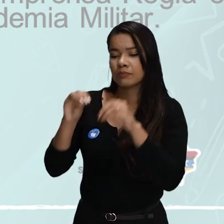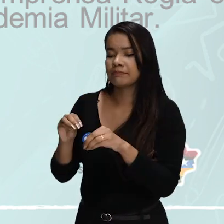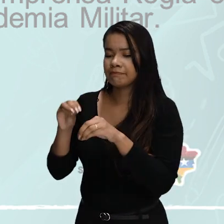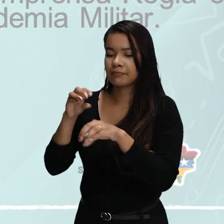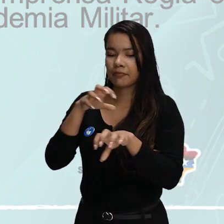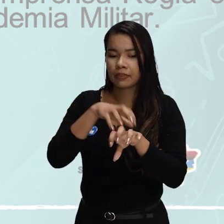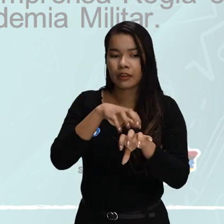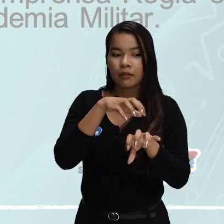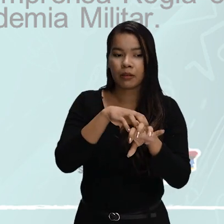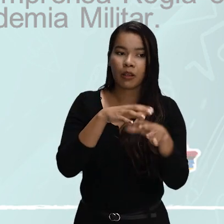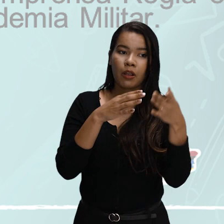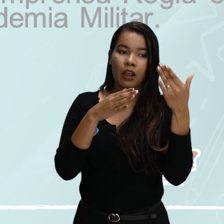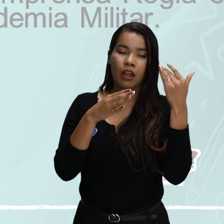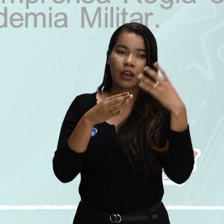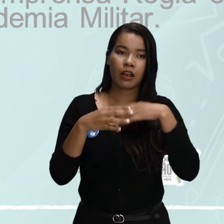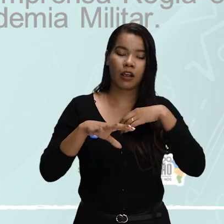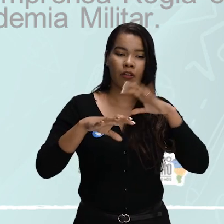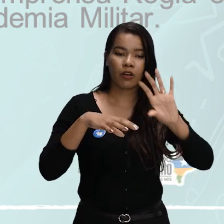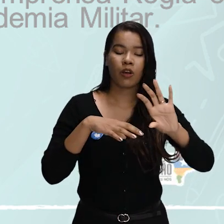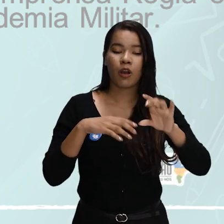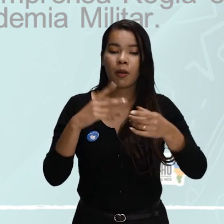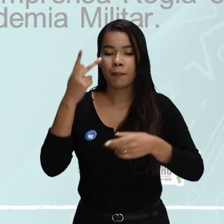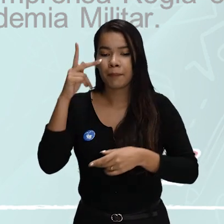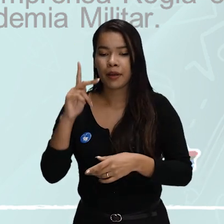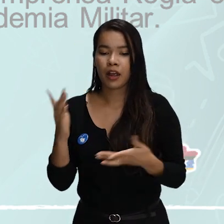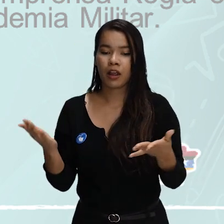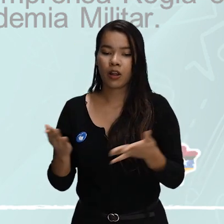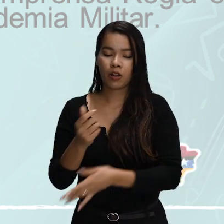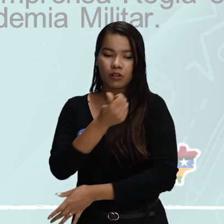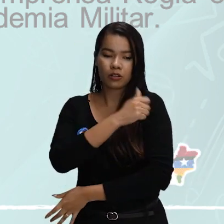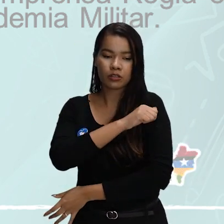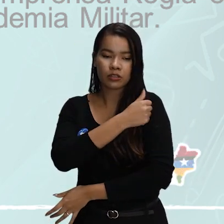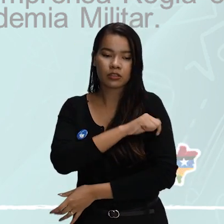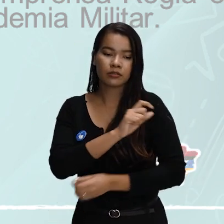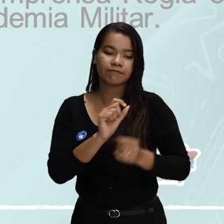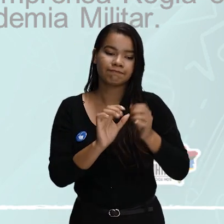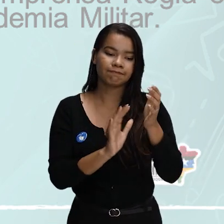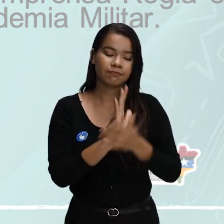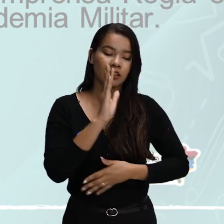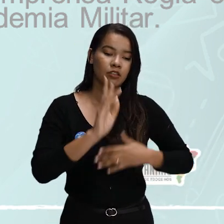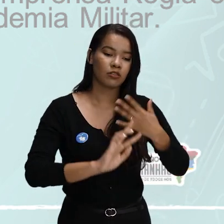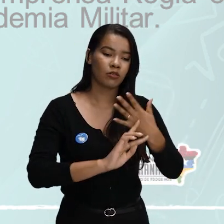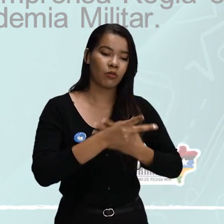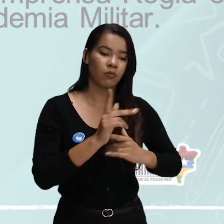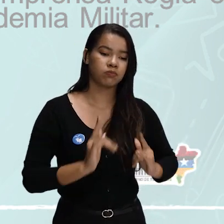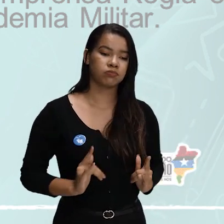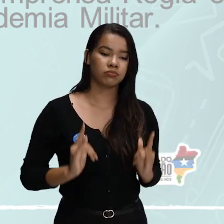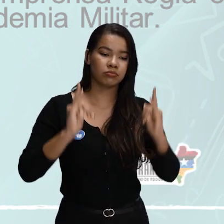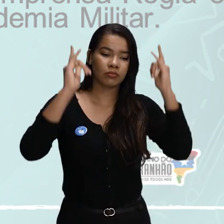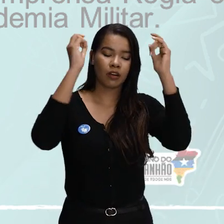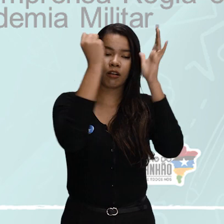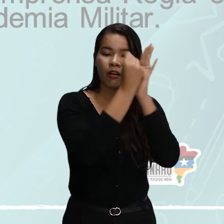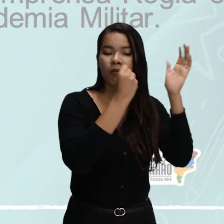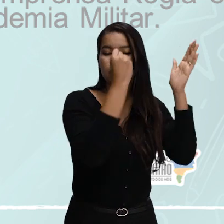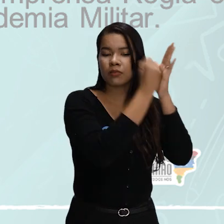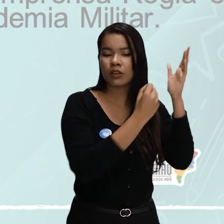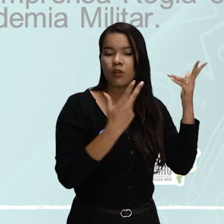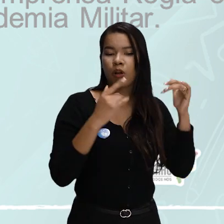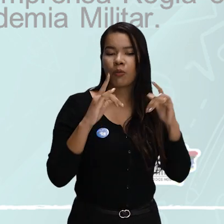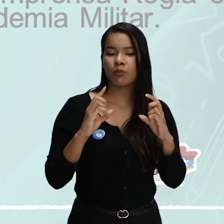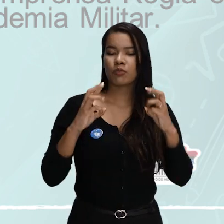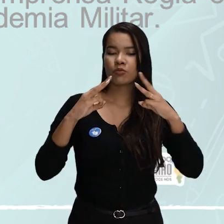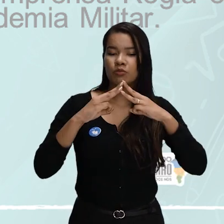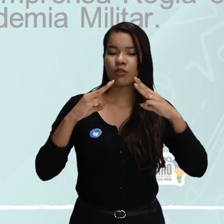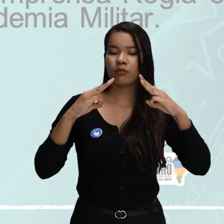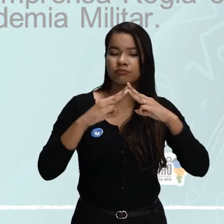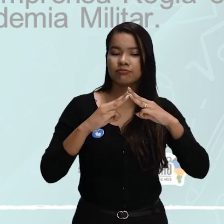Janeiro. Isso traz algumas consequências, como construção de diversos edifícios públicos, como o Museu Nacional, a